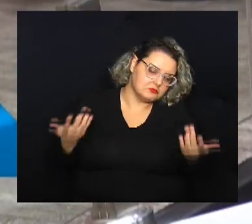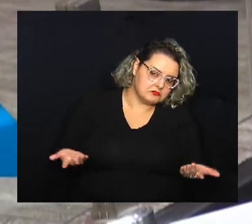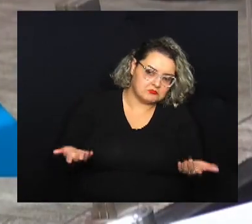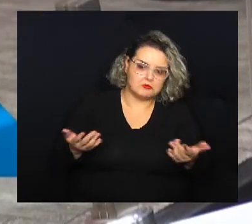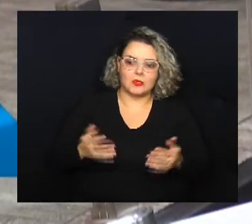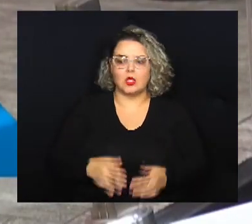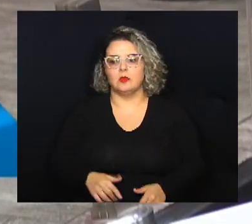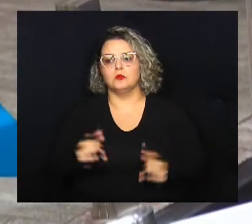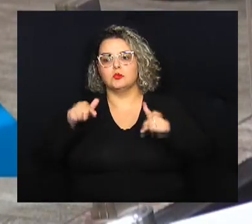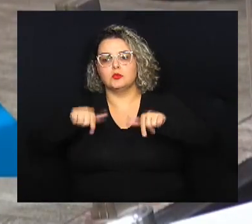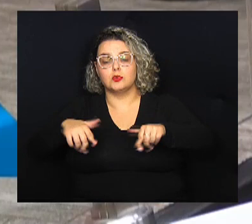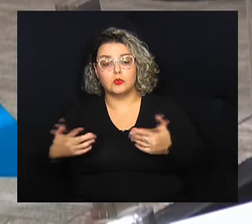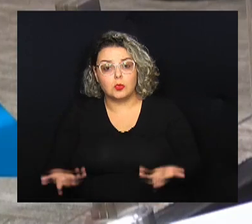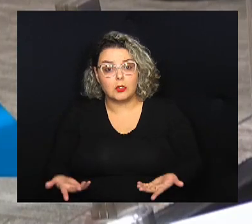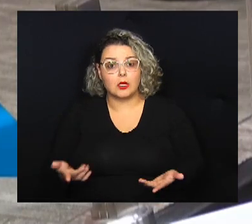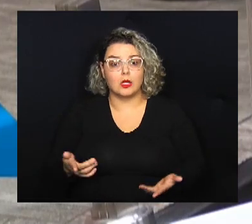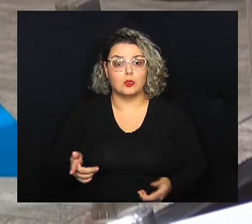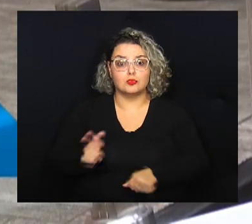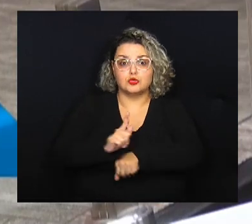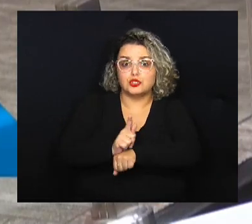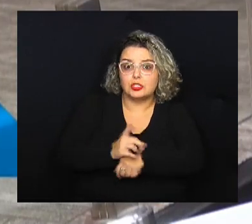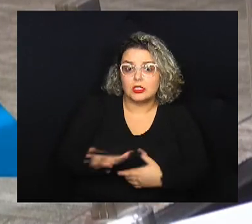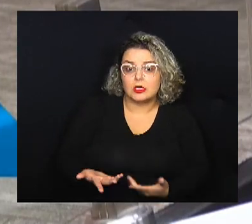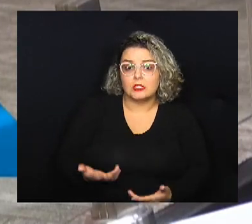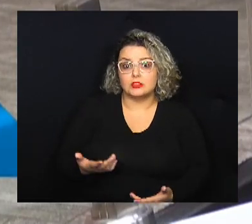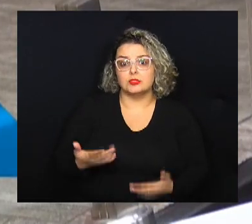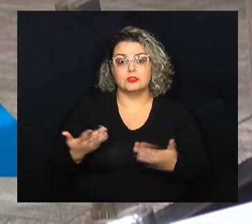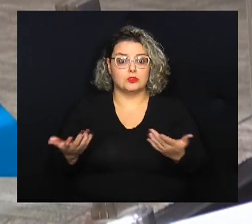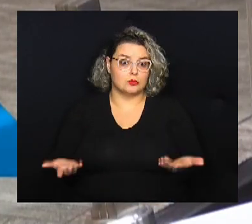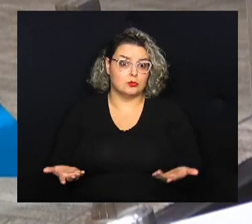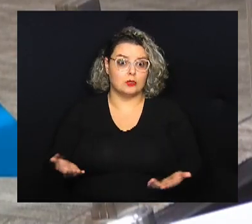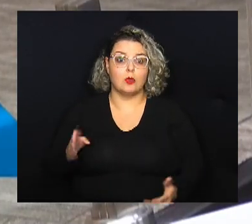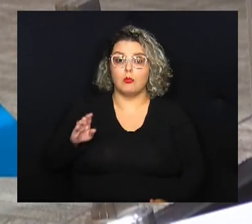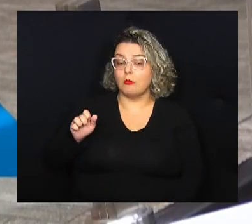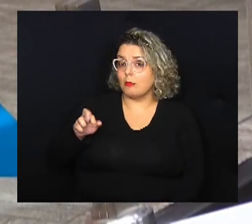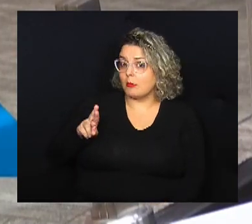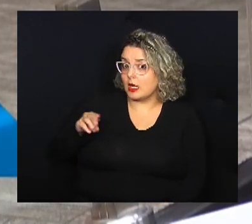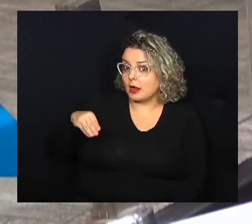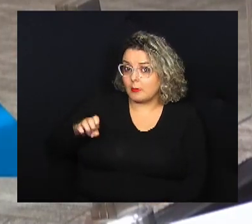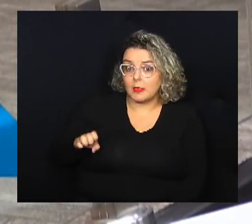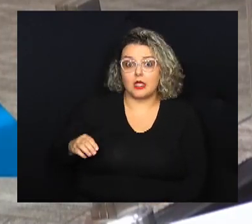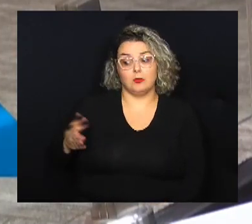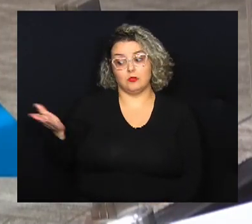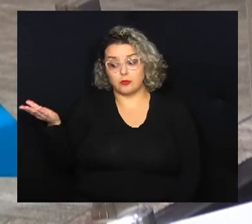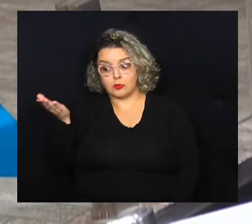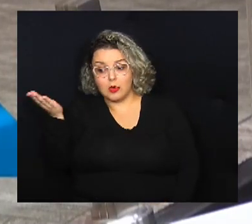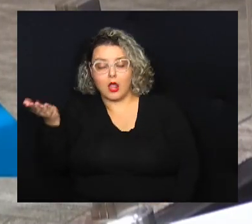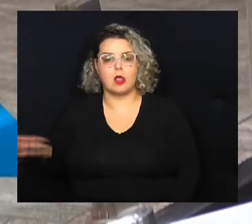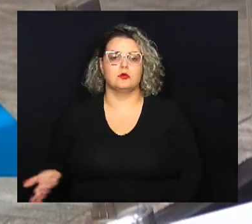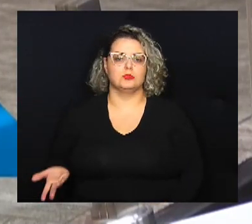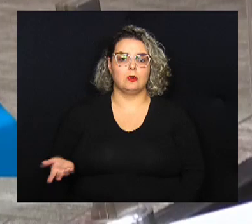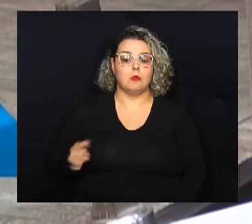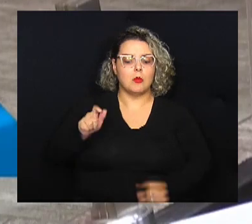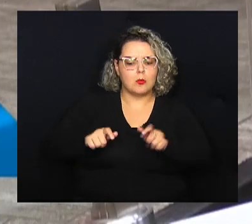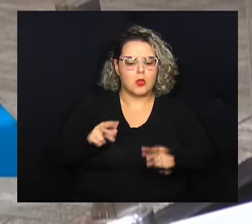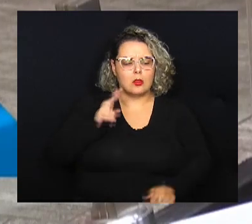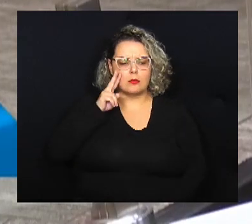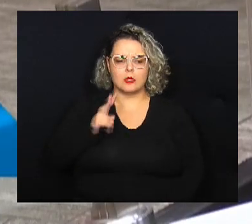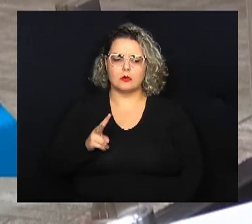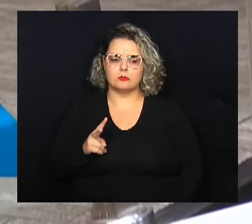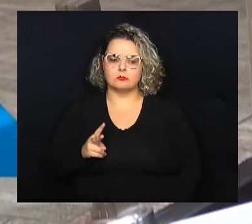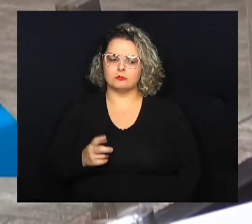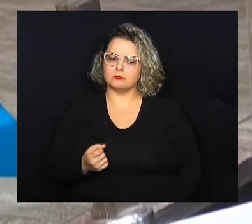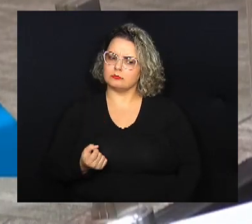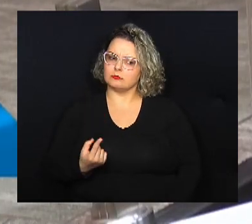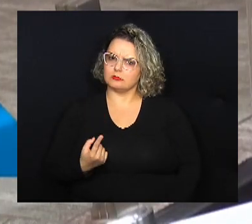do local, seja um barman, um garçom, uma pessoa que veja uma situação. E